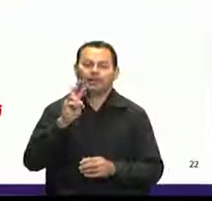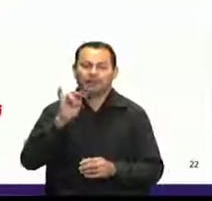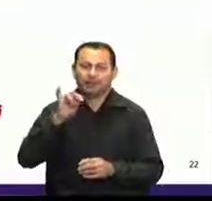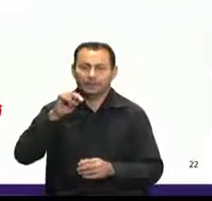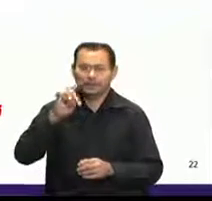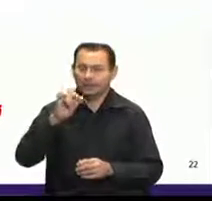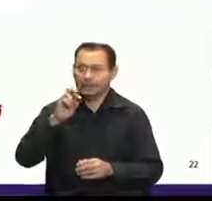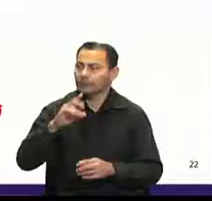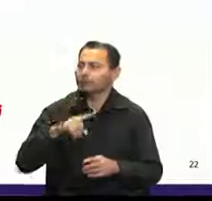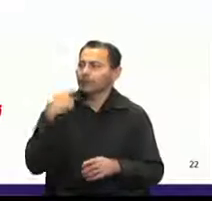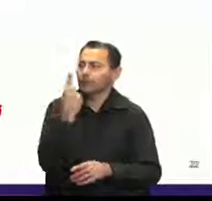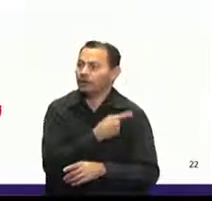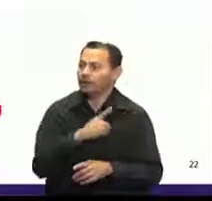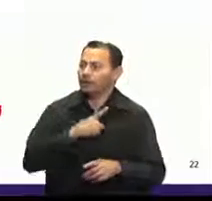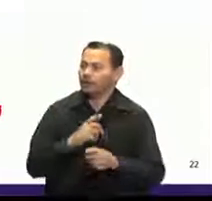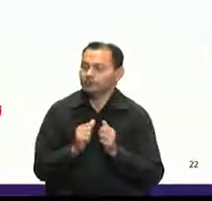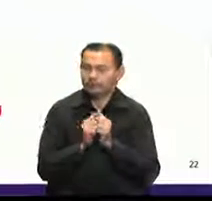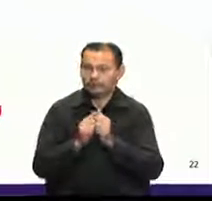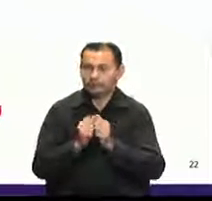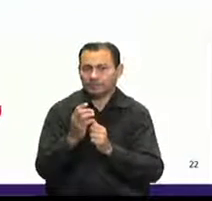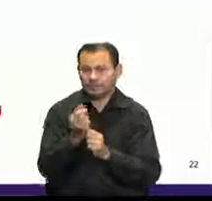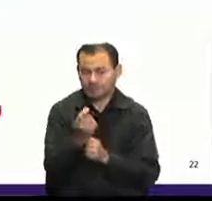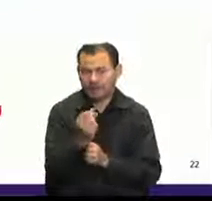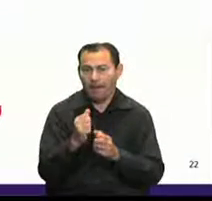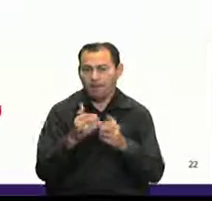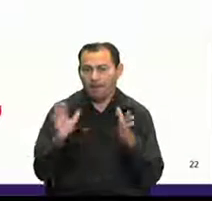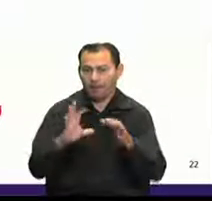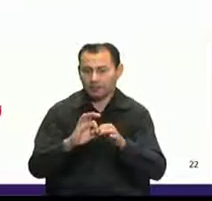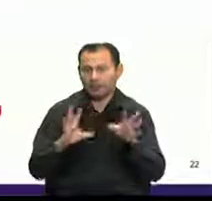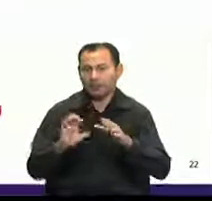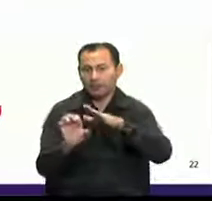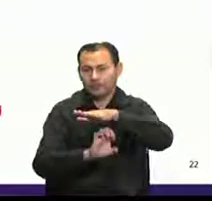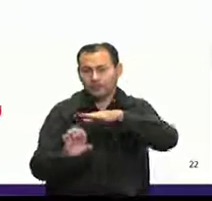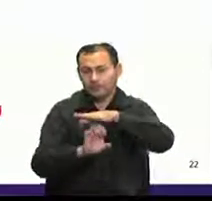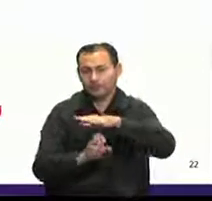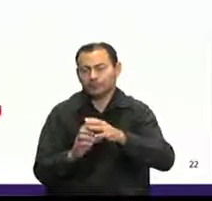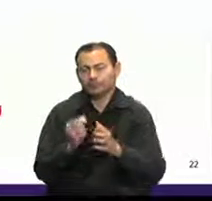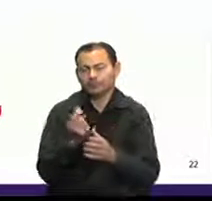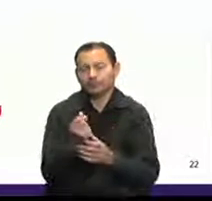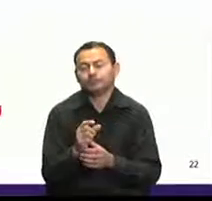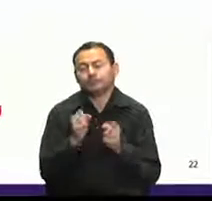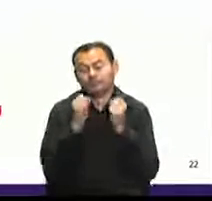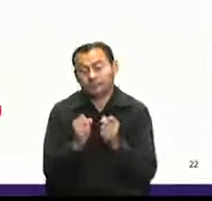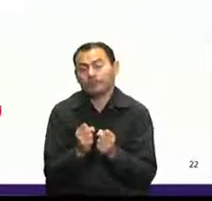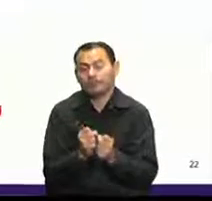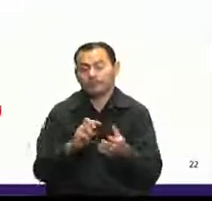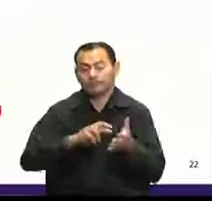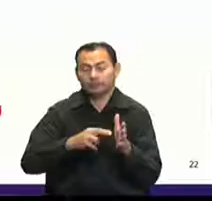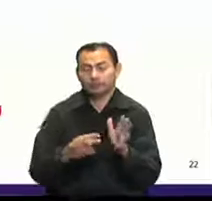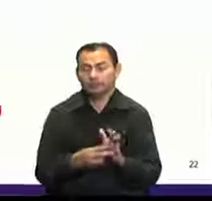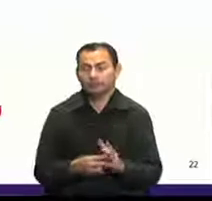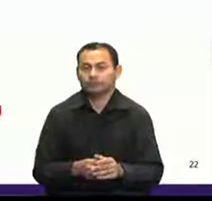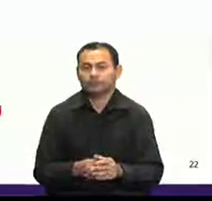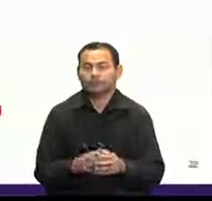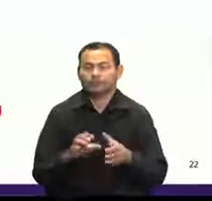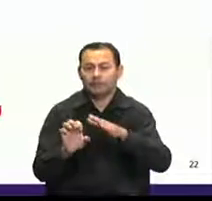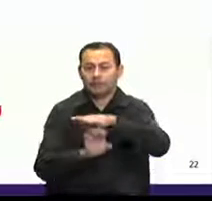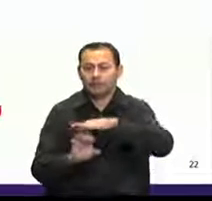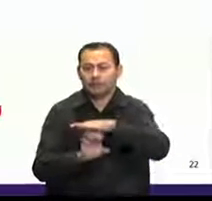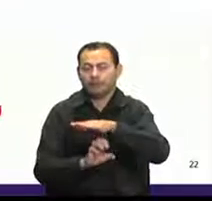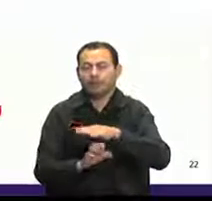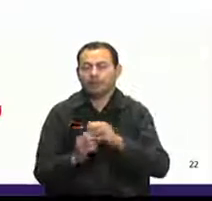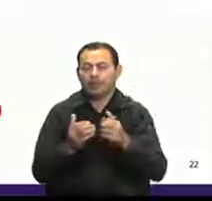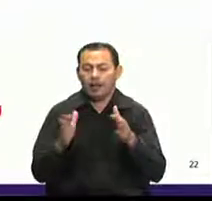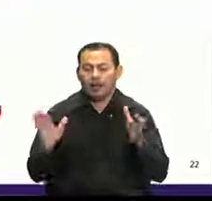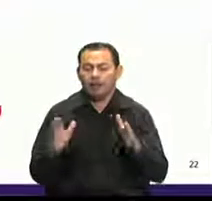e nós temos as companhias de capital aberto suas empresas de capital aberto que podem ser definidos aquelas empresas que